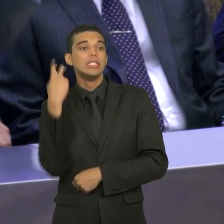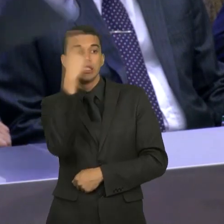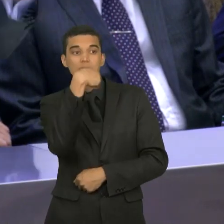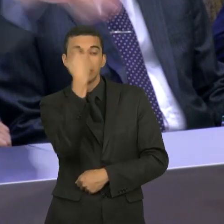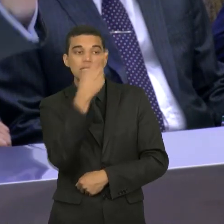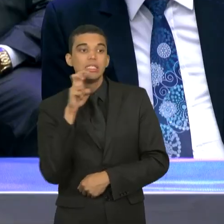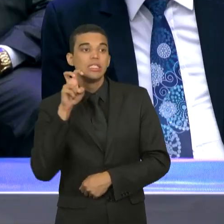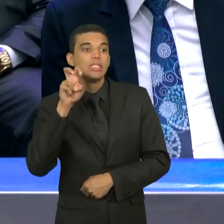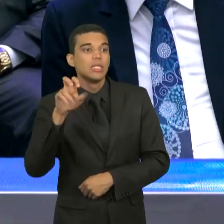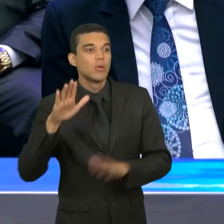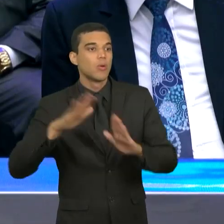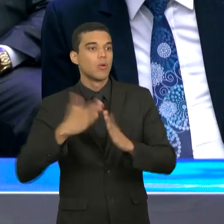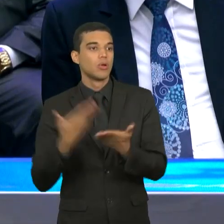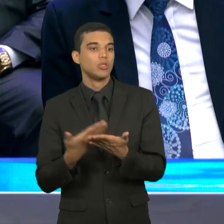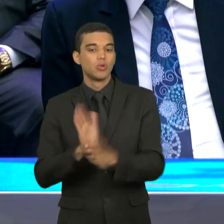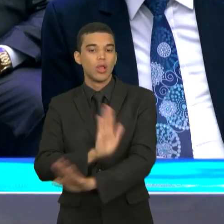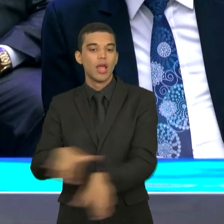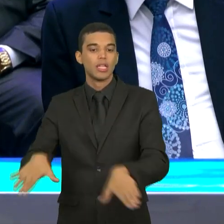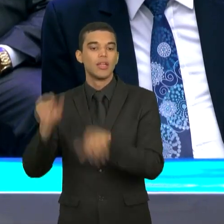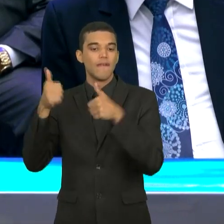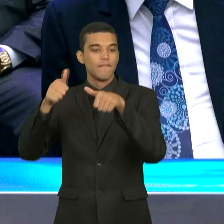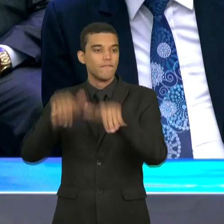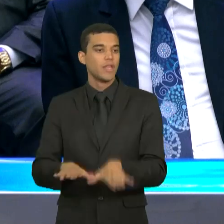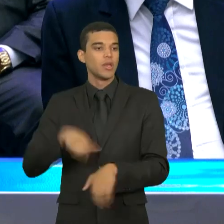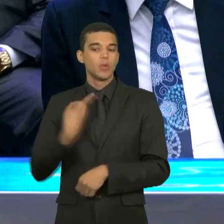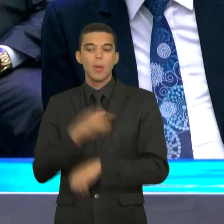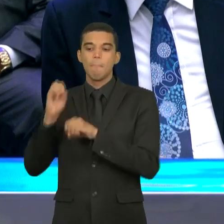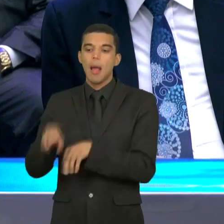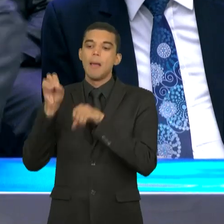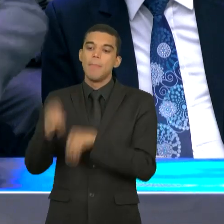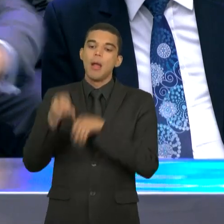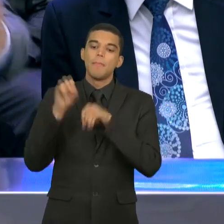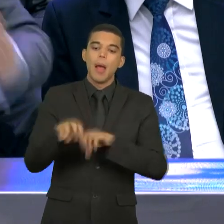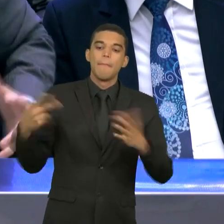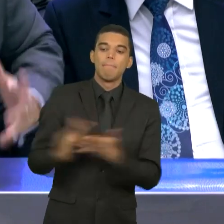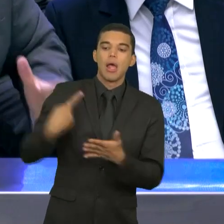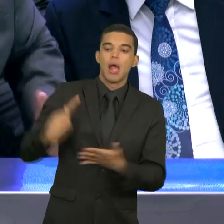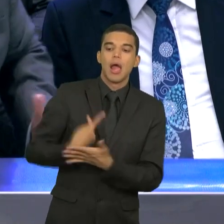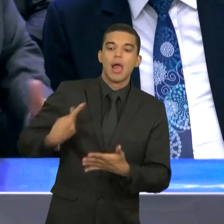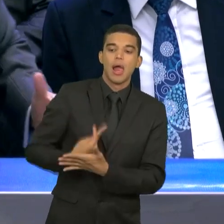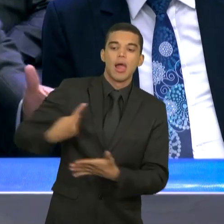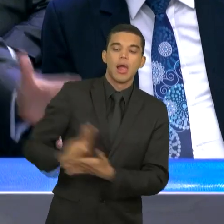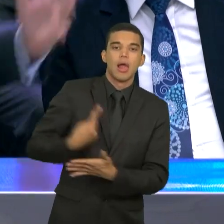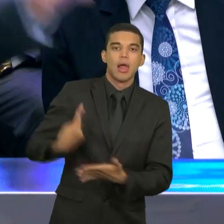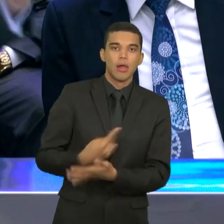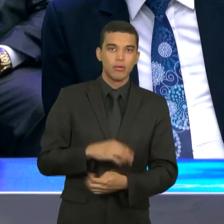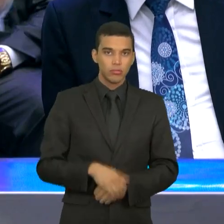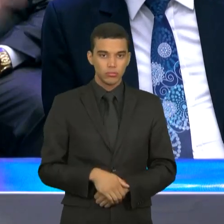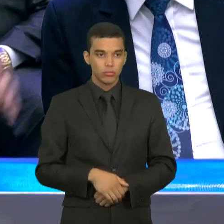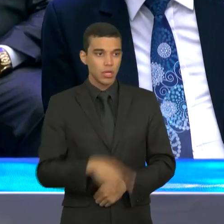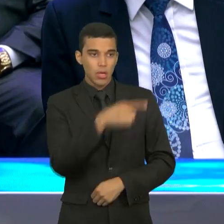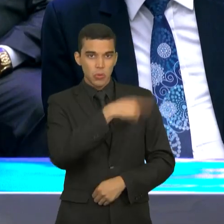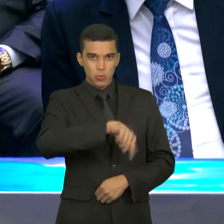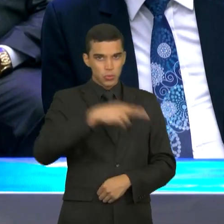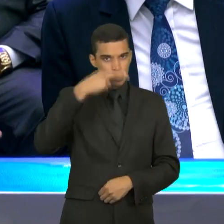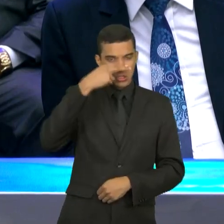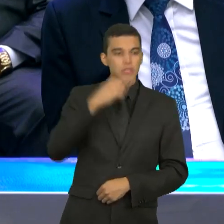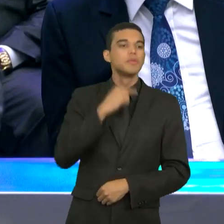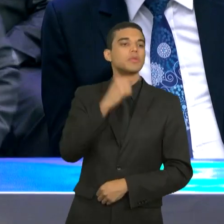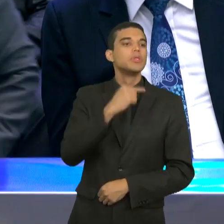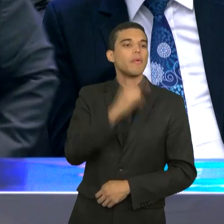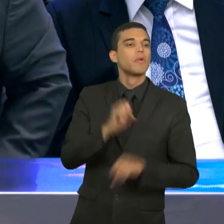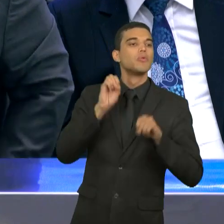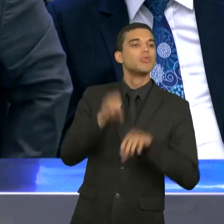sendo doutrinados na doutrina Progressista eles não vão ter como mas o que é que pode então